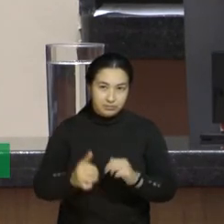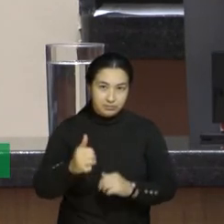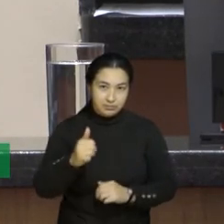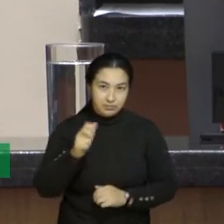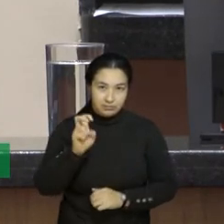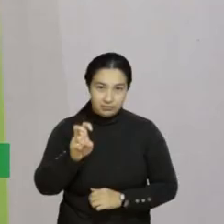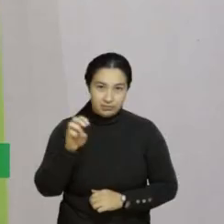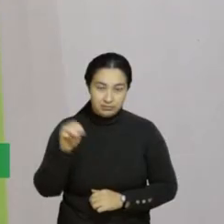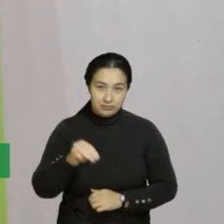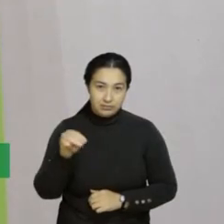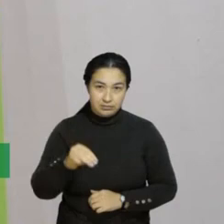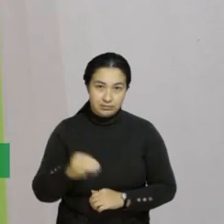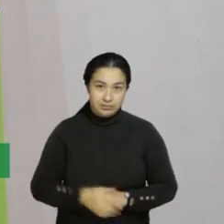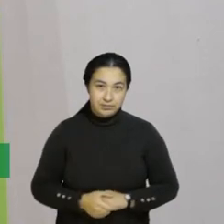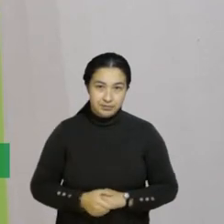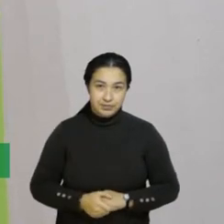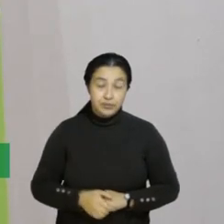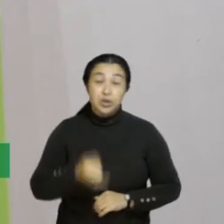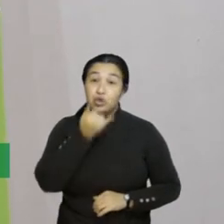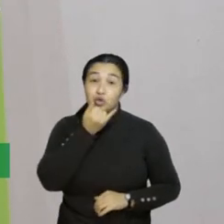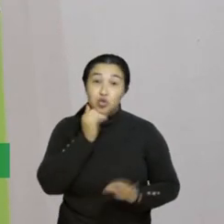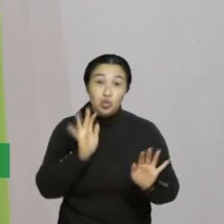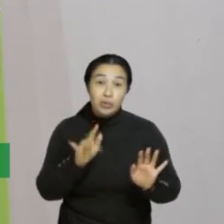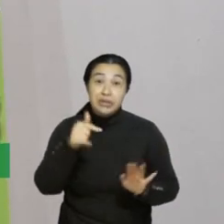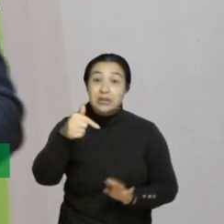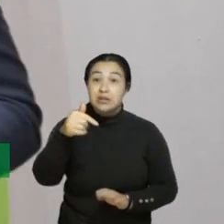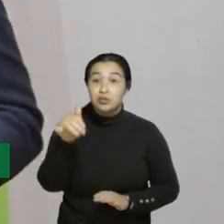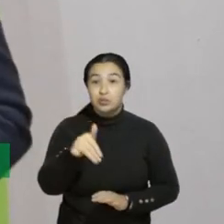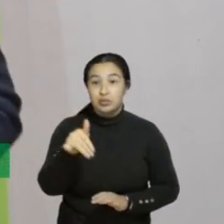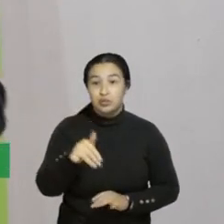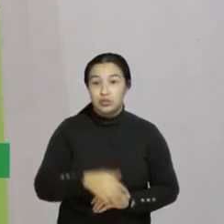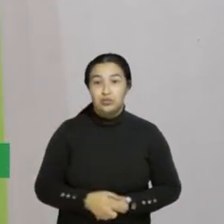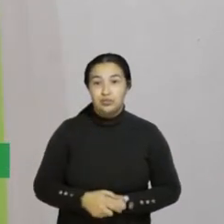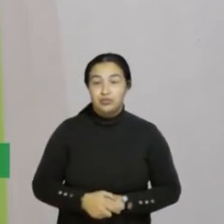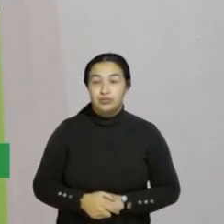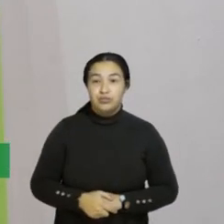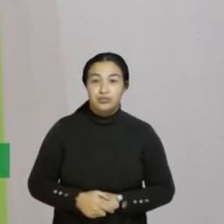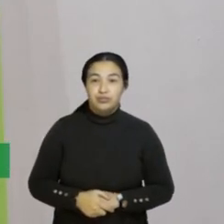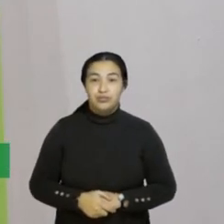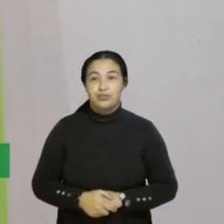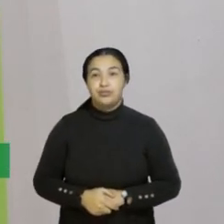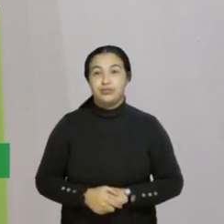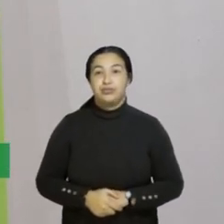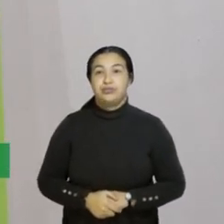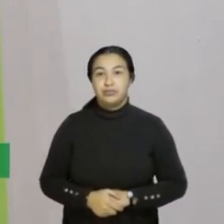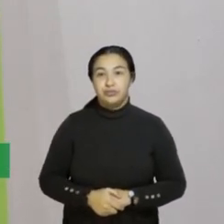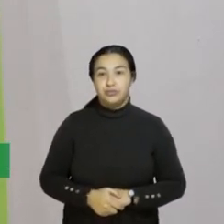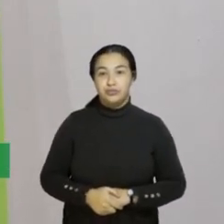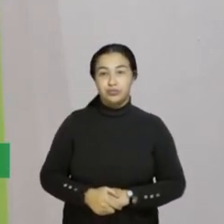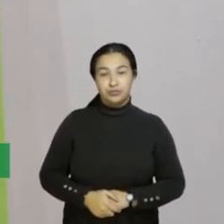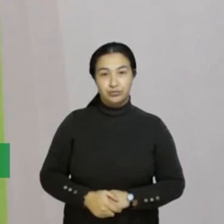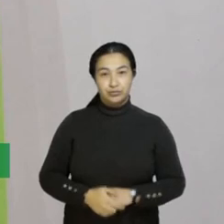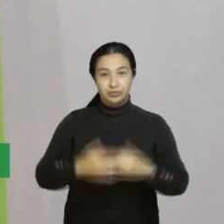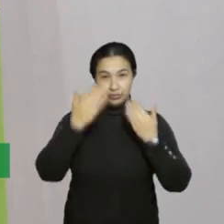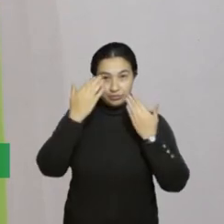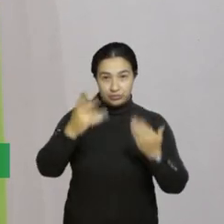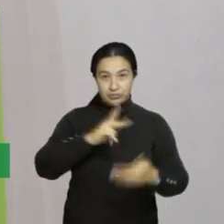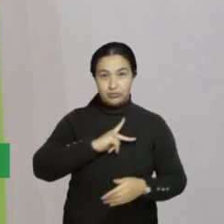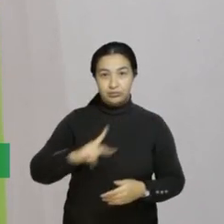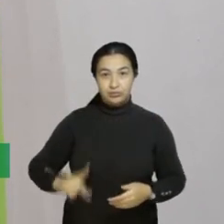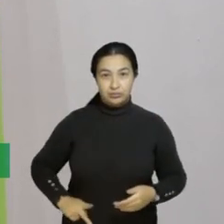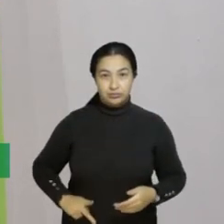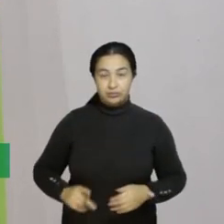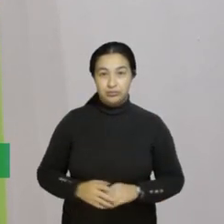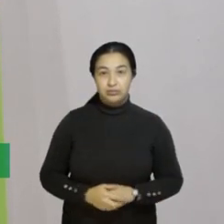7 minutos. Obrigado, presidente.